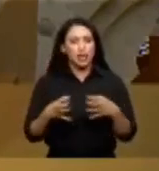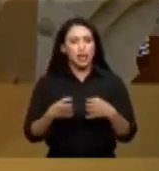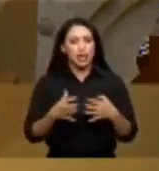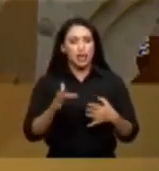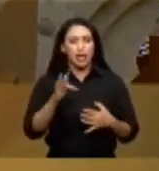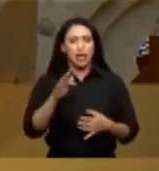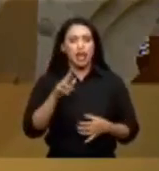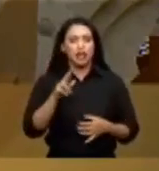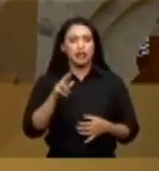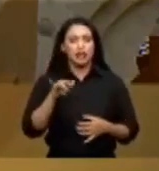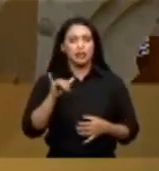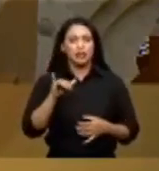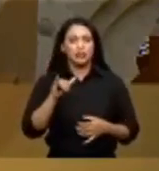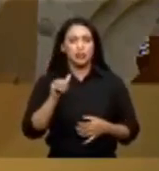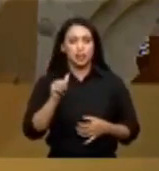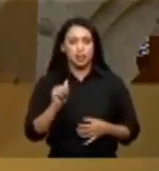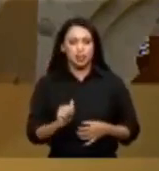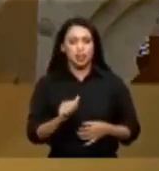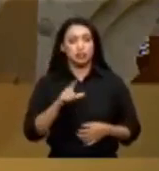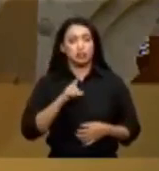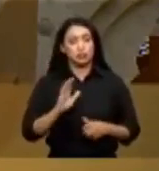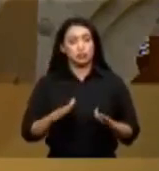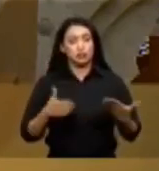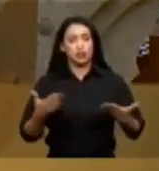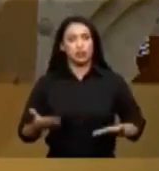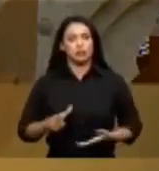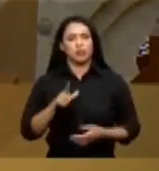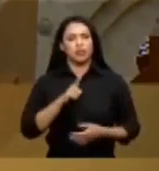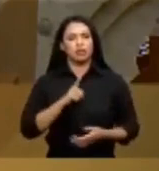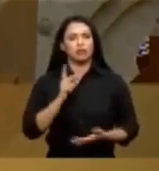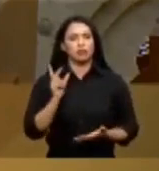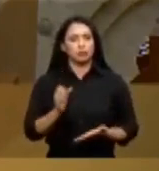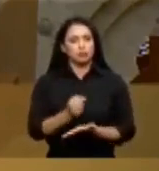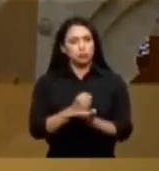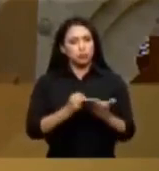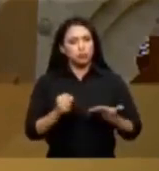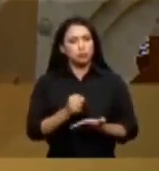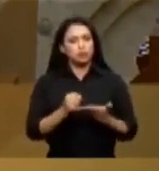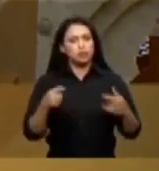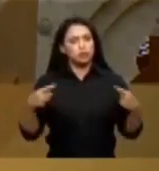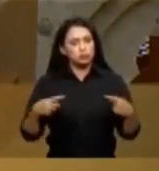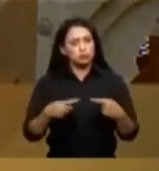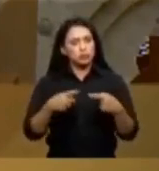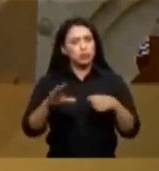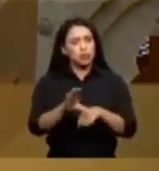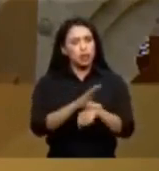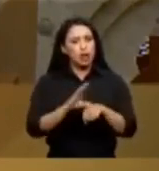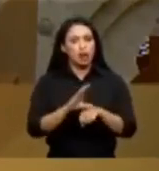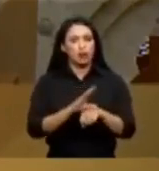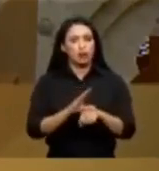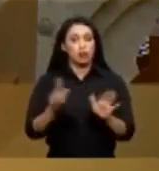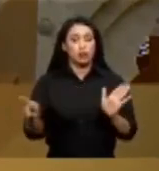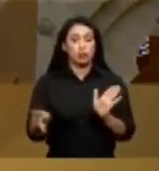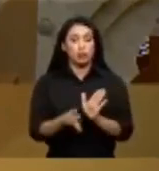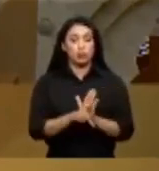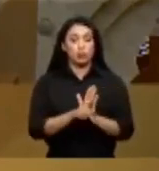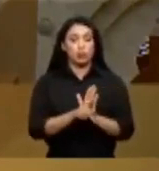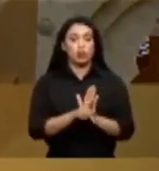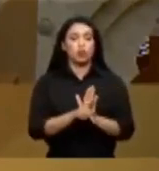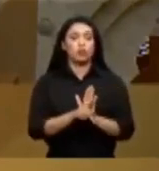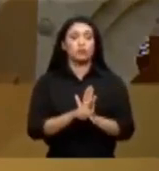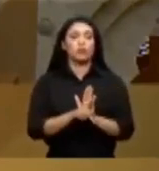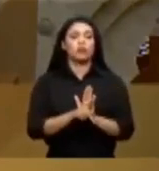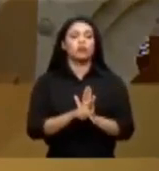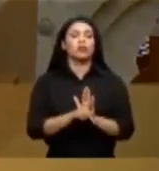Vossa Excelência, ministro Celso de Mello, para a estabilidade dos princípios constitucionais e do próprio regime